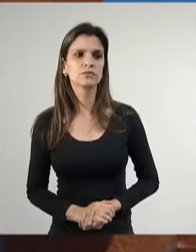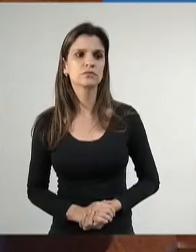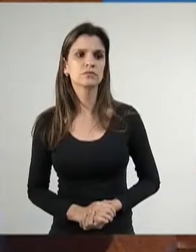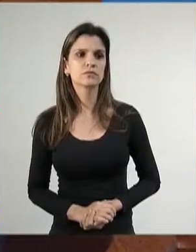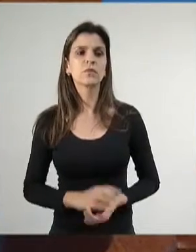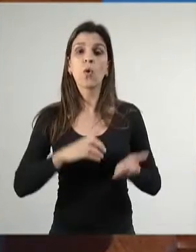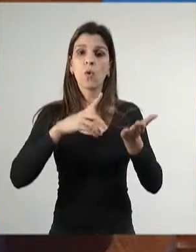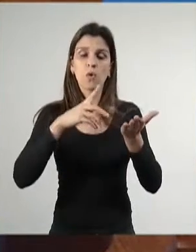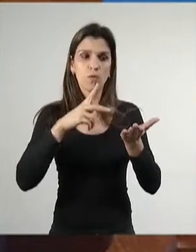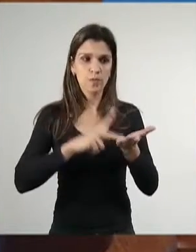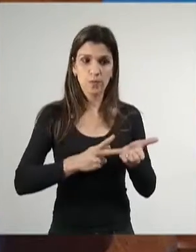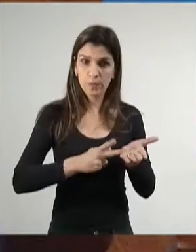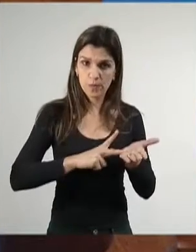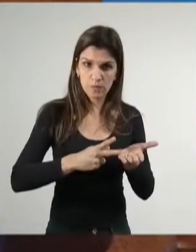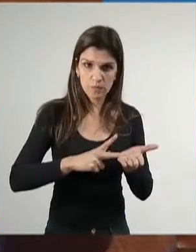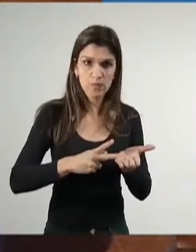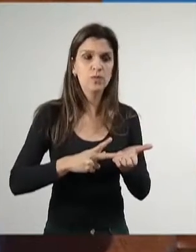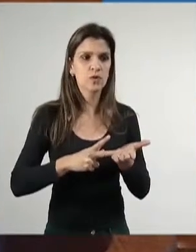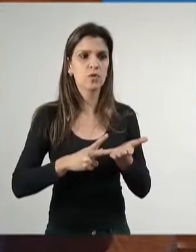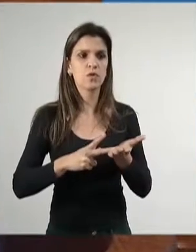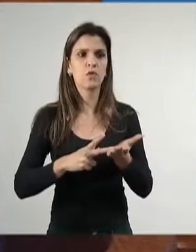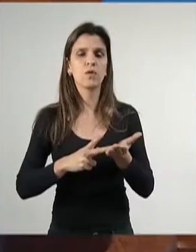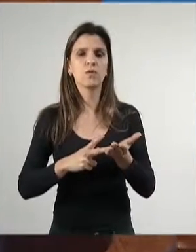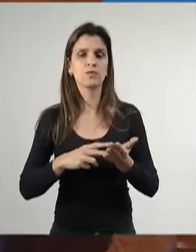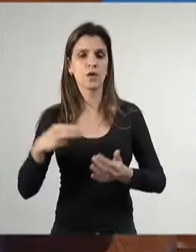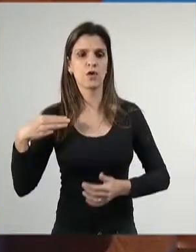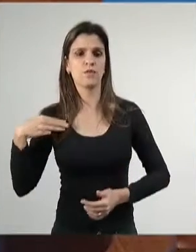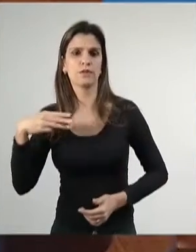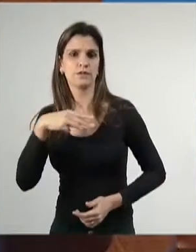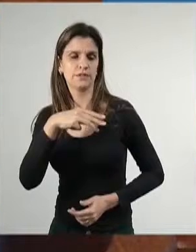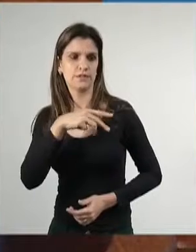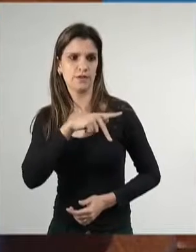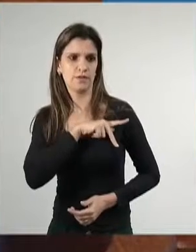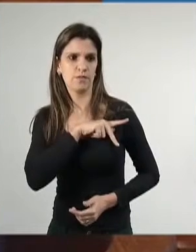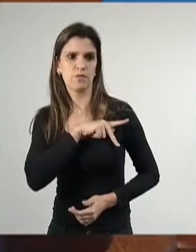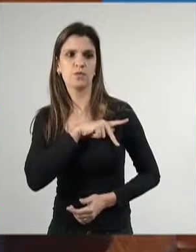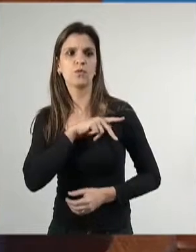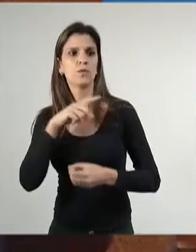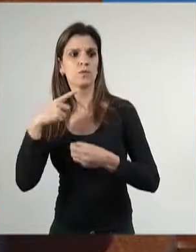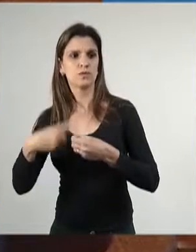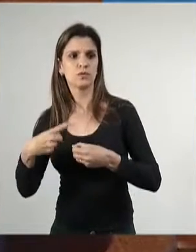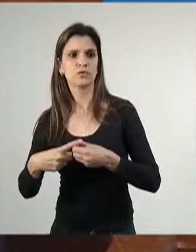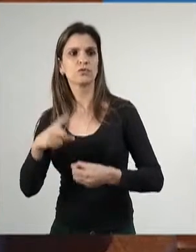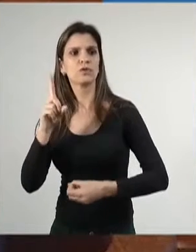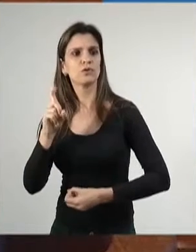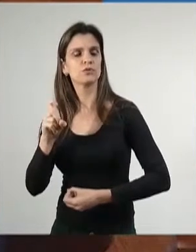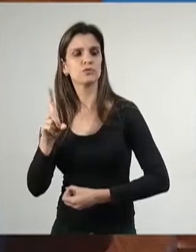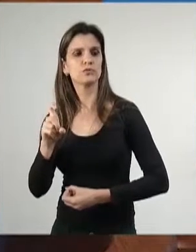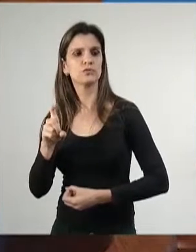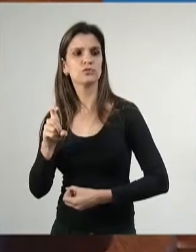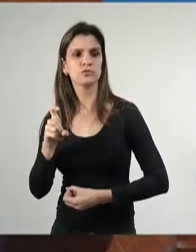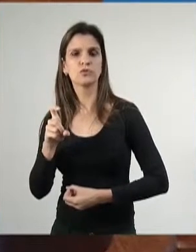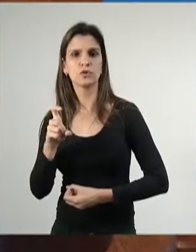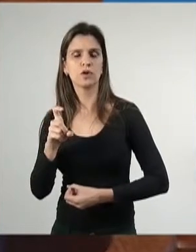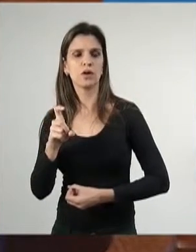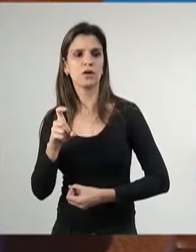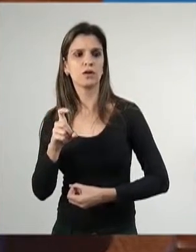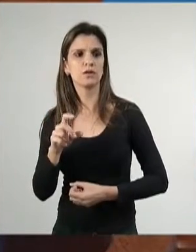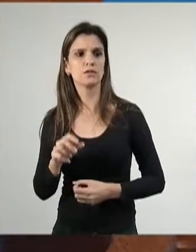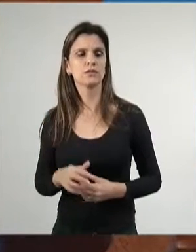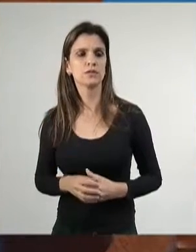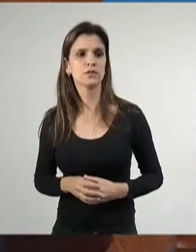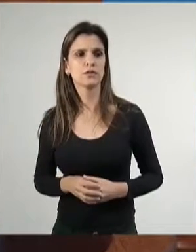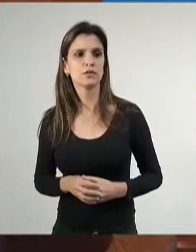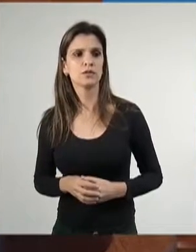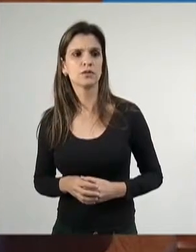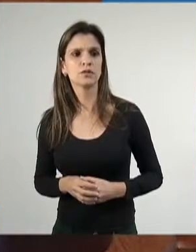agiu, o Ministério Público lá de Dourados, através de um promotor de justiça, o doutor